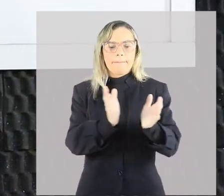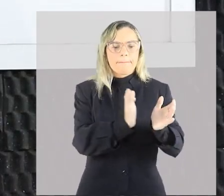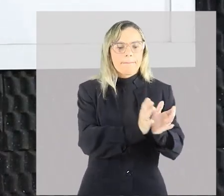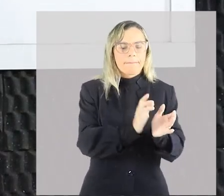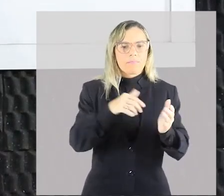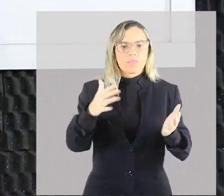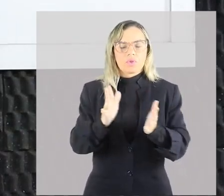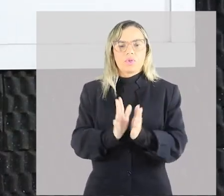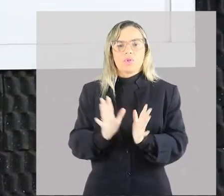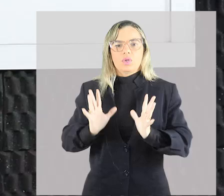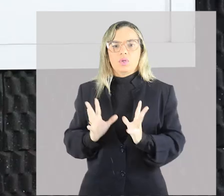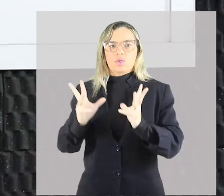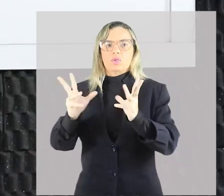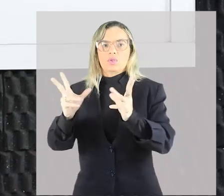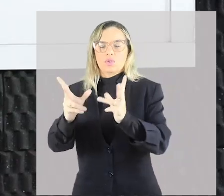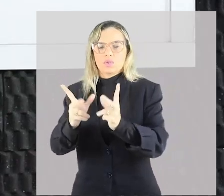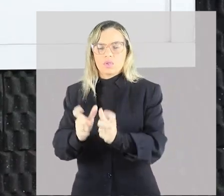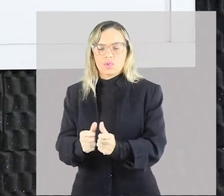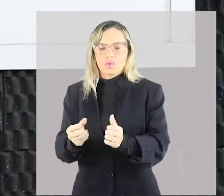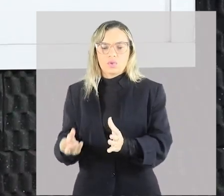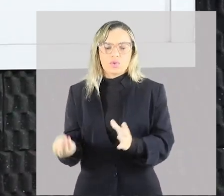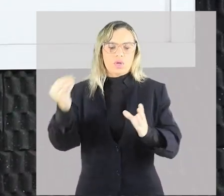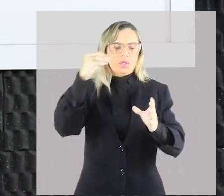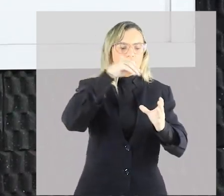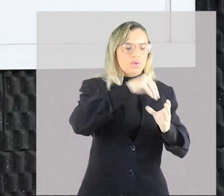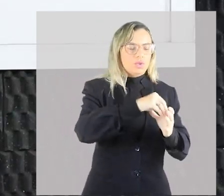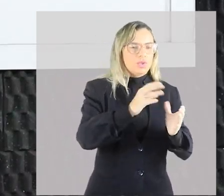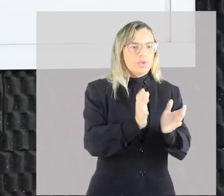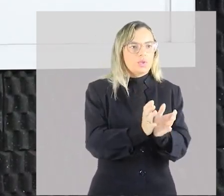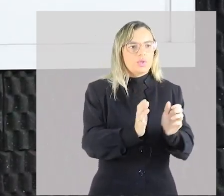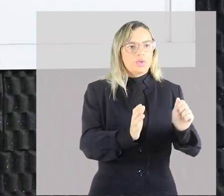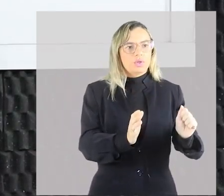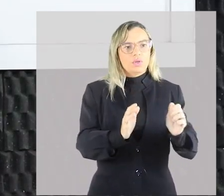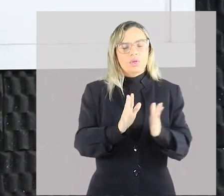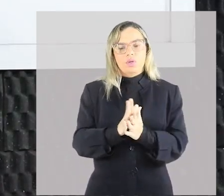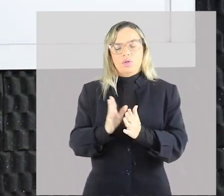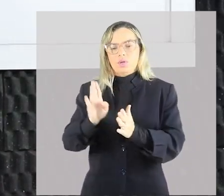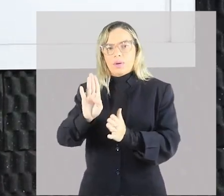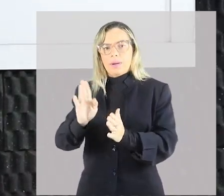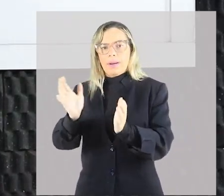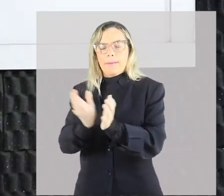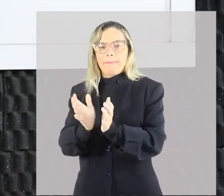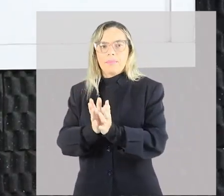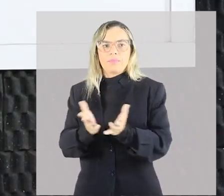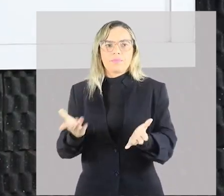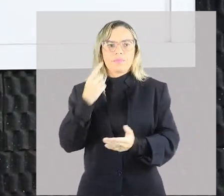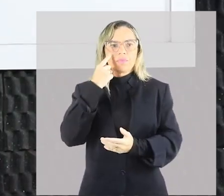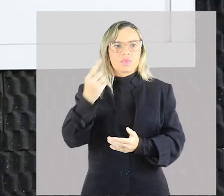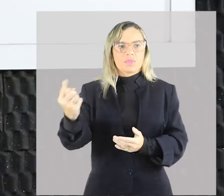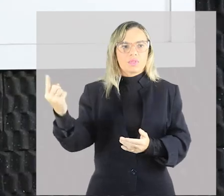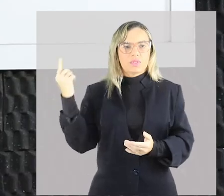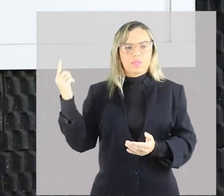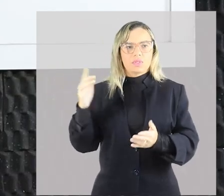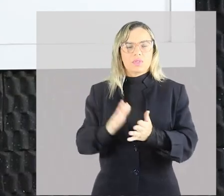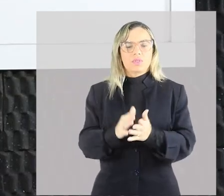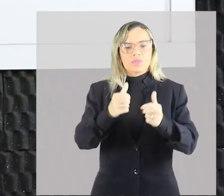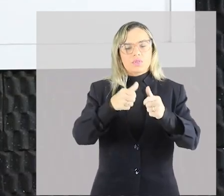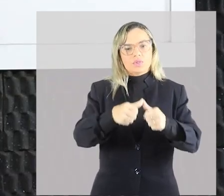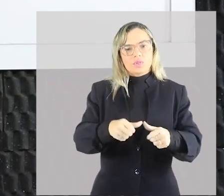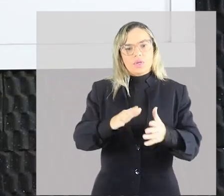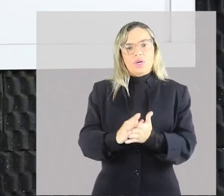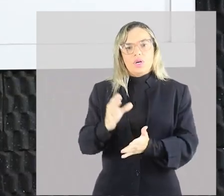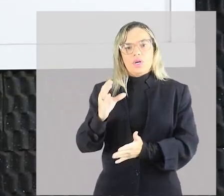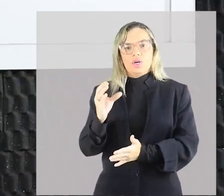conjunto, todos os seus elementos pertencem ao outro, quer dizer que ele está contido. Eu falo que o